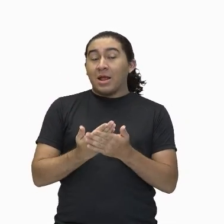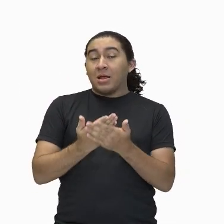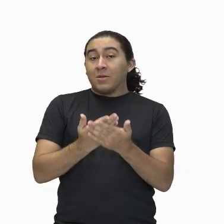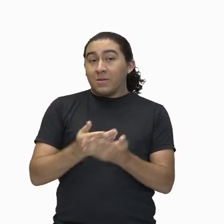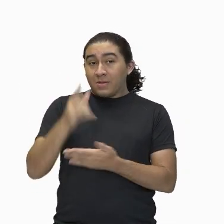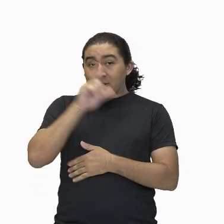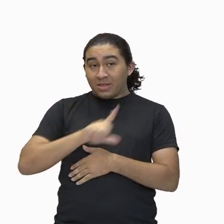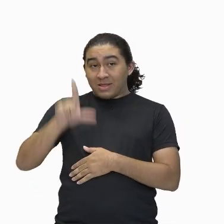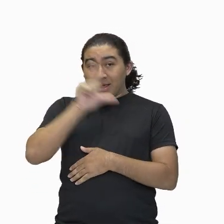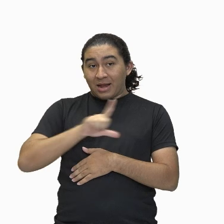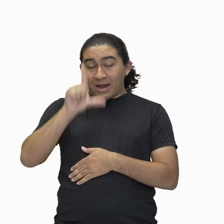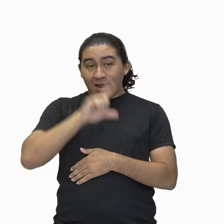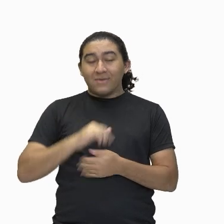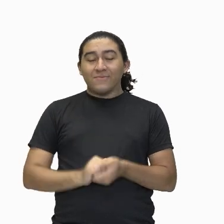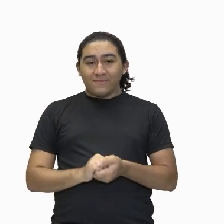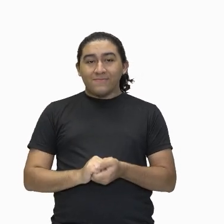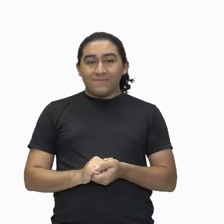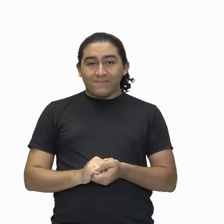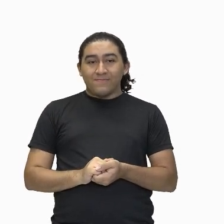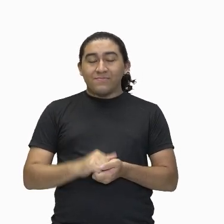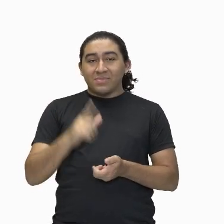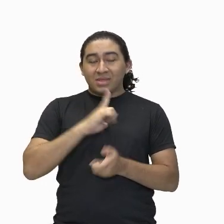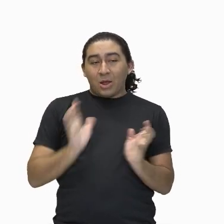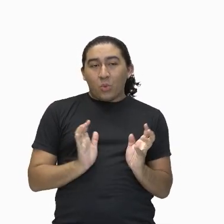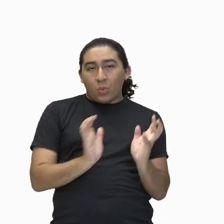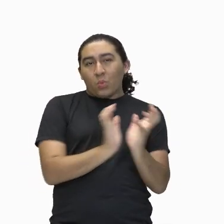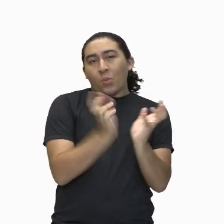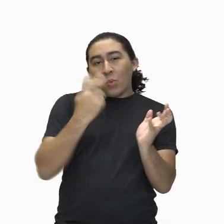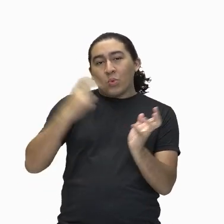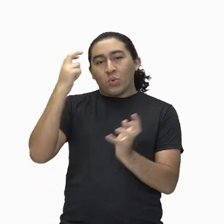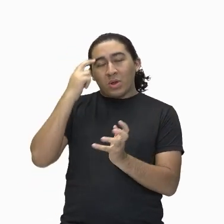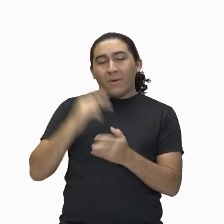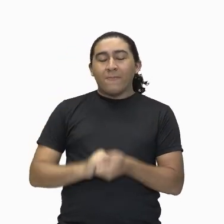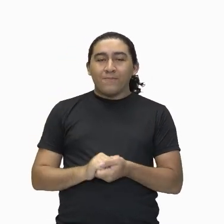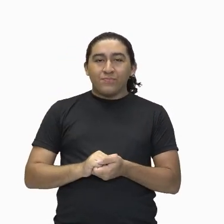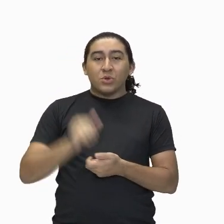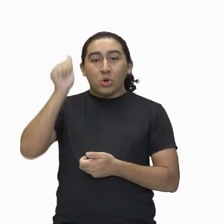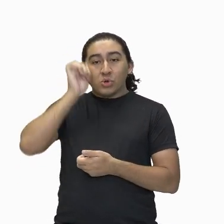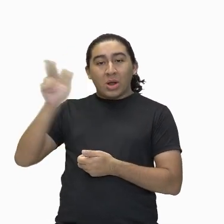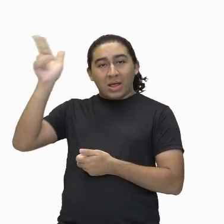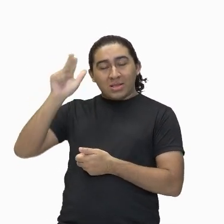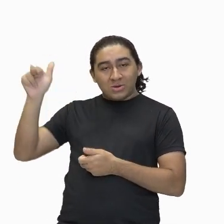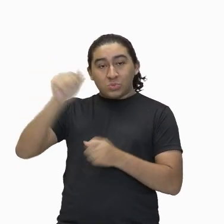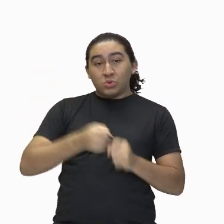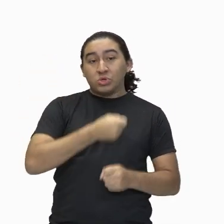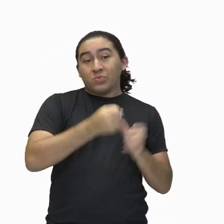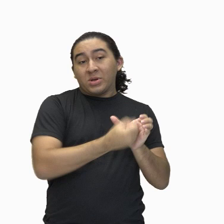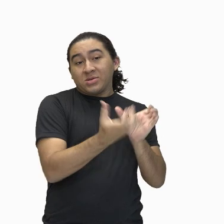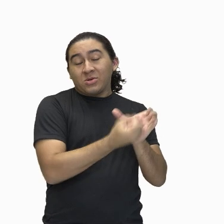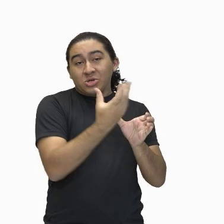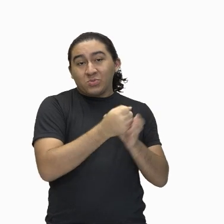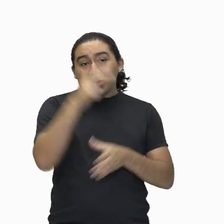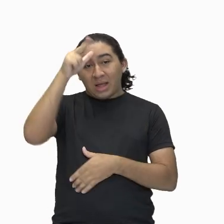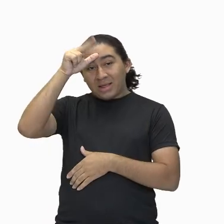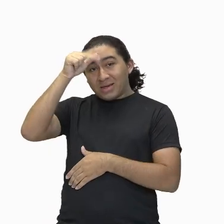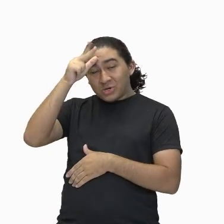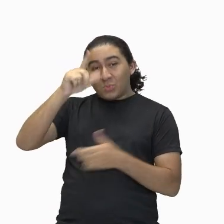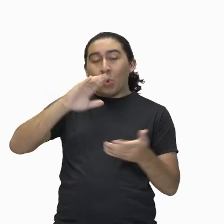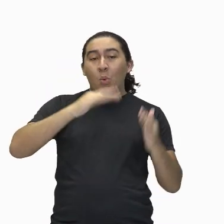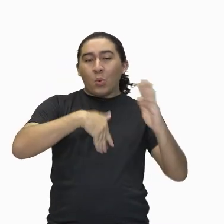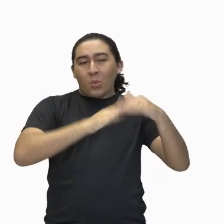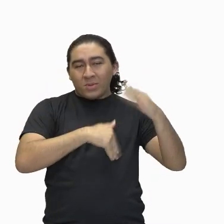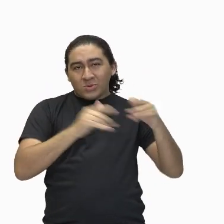literários, vanguardas culturais, surrealismo, expressionismo, dadaísmo, cubismo